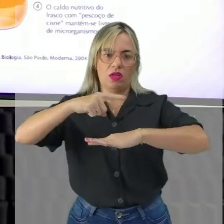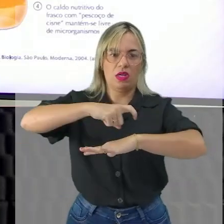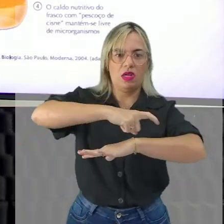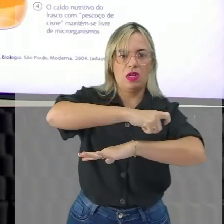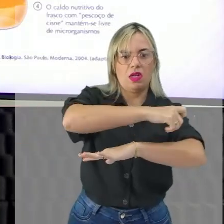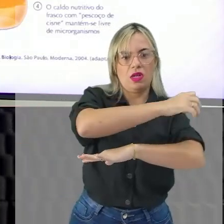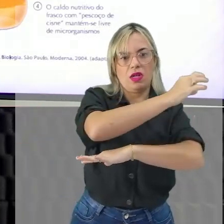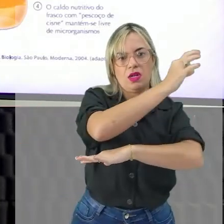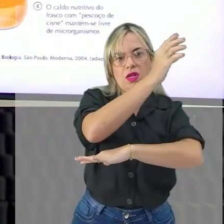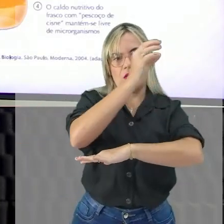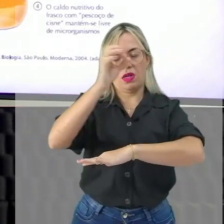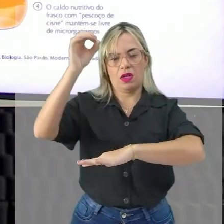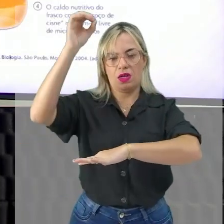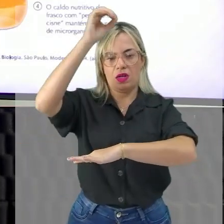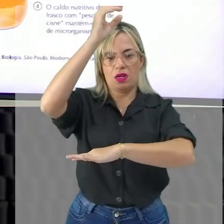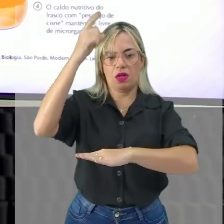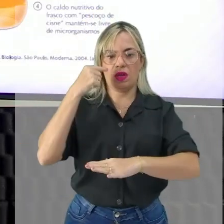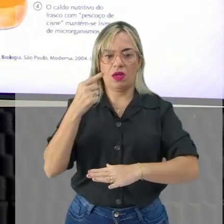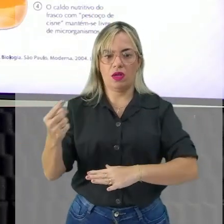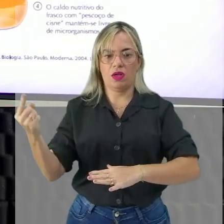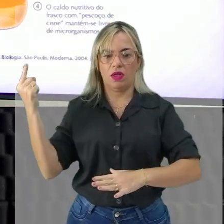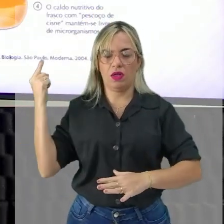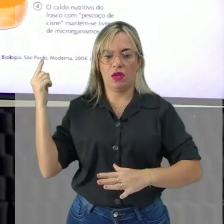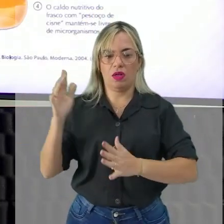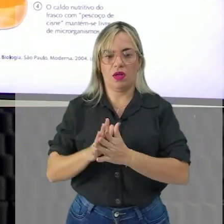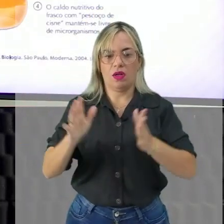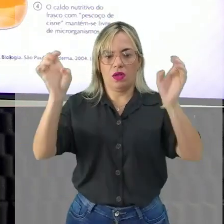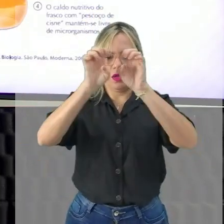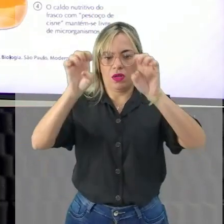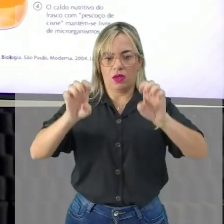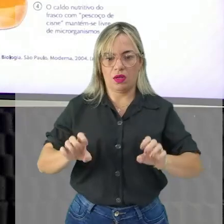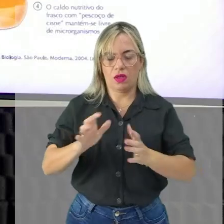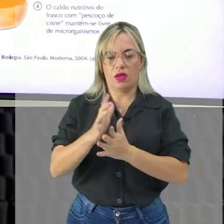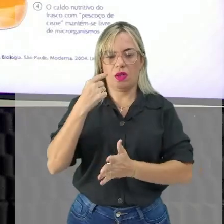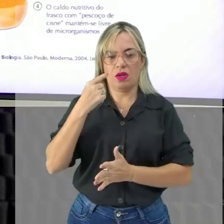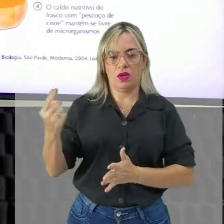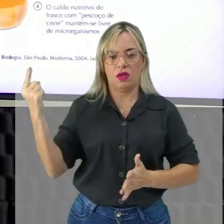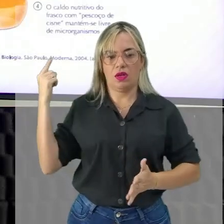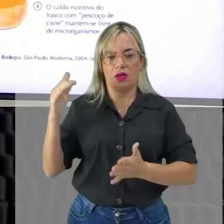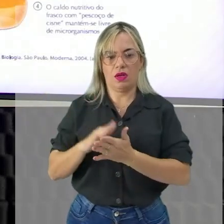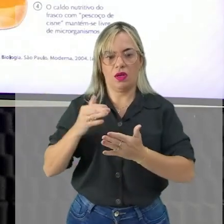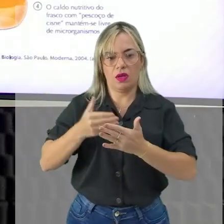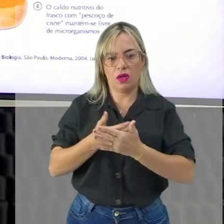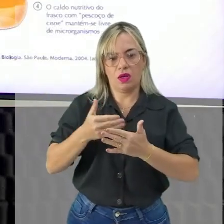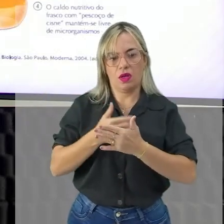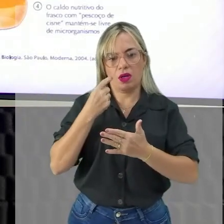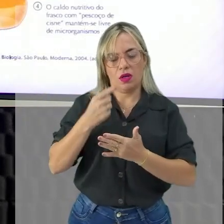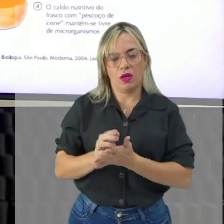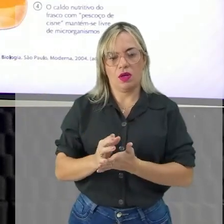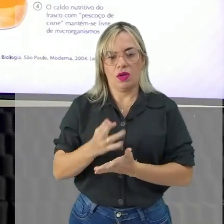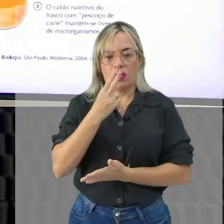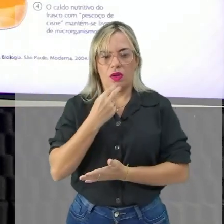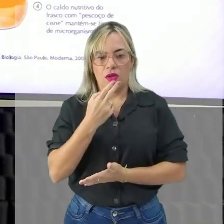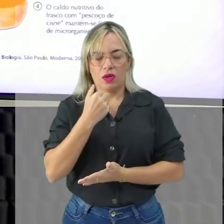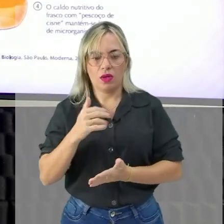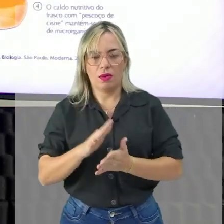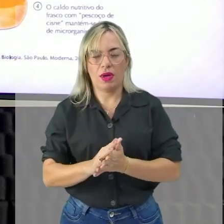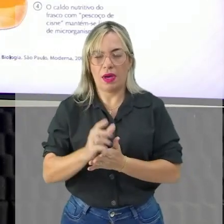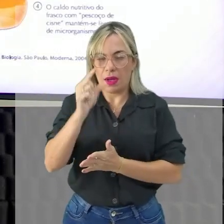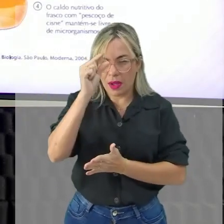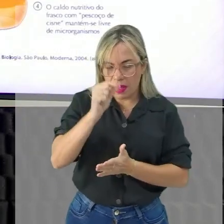do experimento que Louis Pasteur fez. Né? Então, ele tinha o caldo aqui nutritivo para micro-organismos,